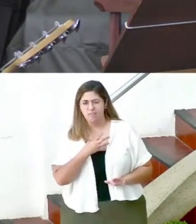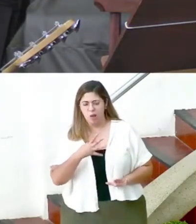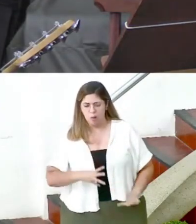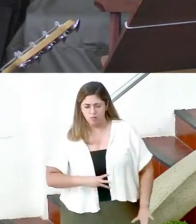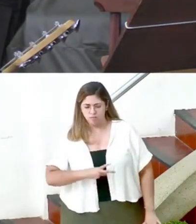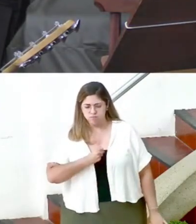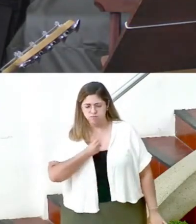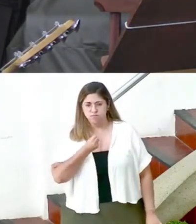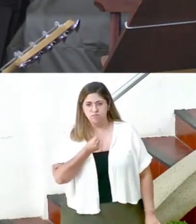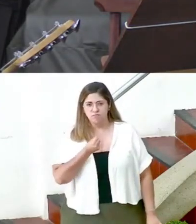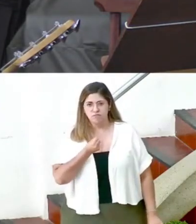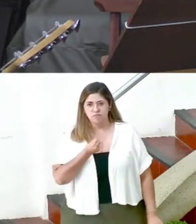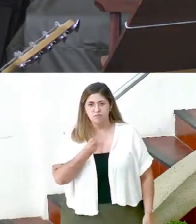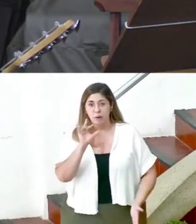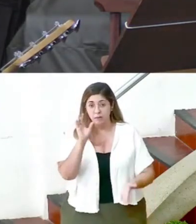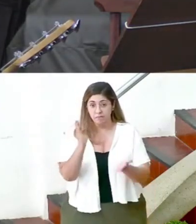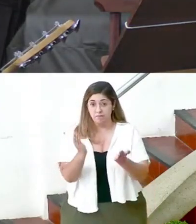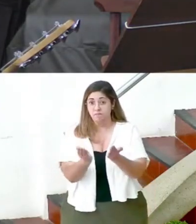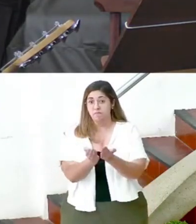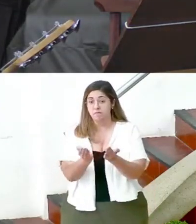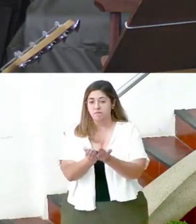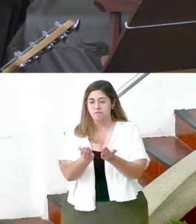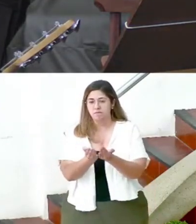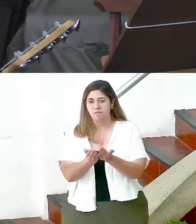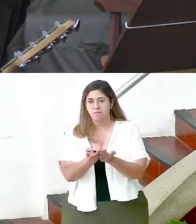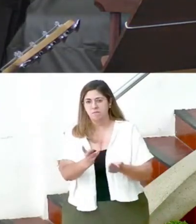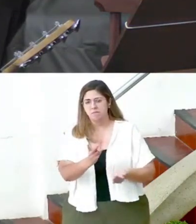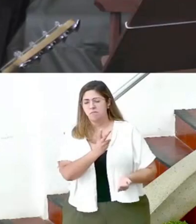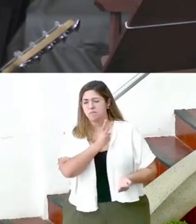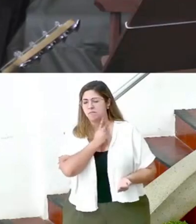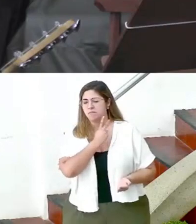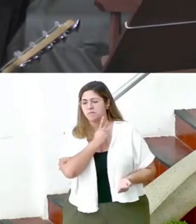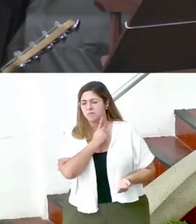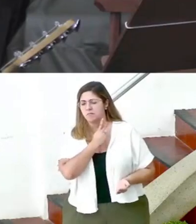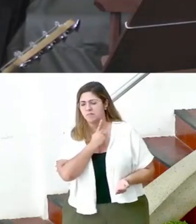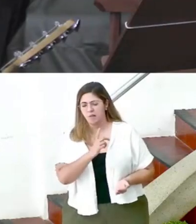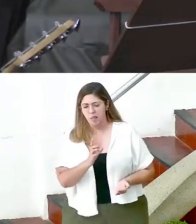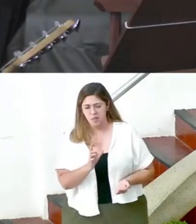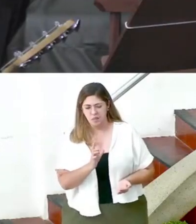orgulhosa de ser um cristão protestante e reformado,